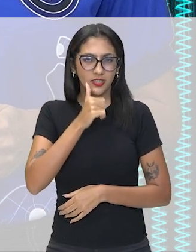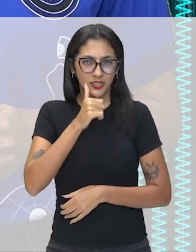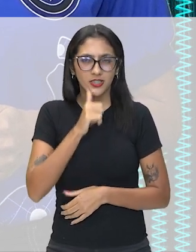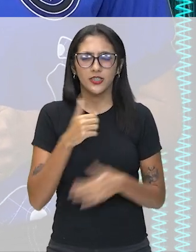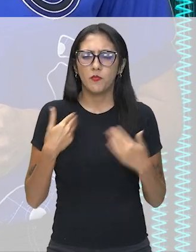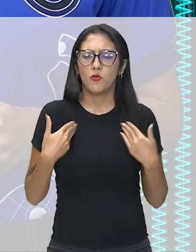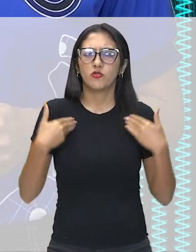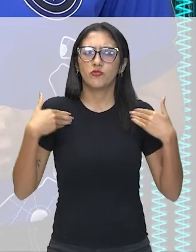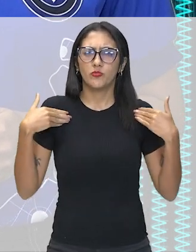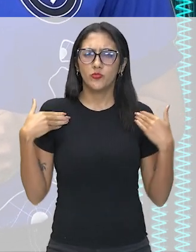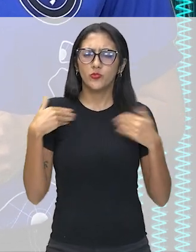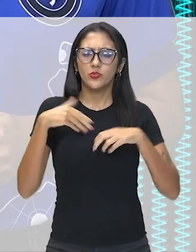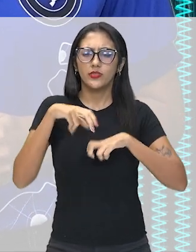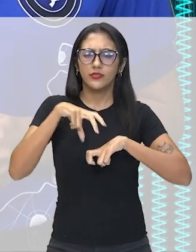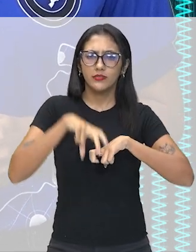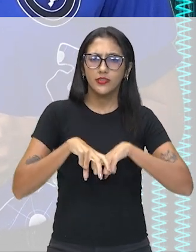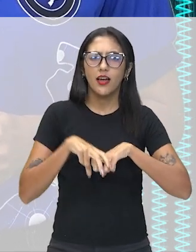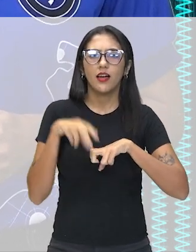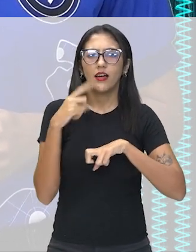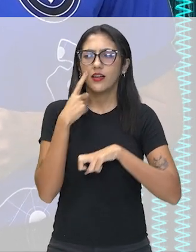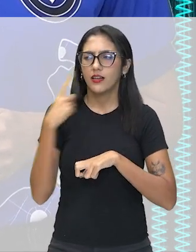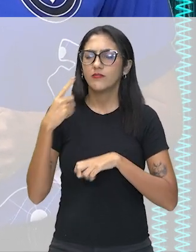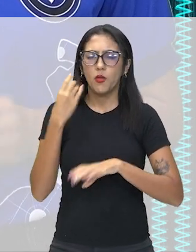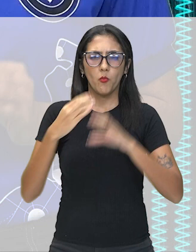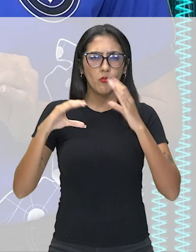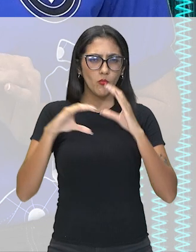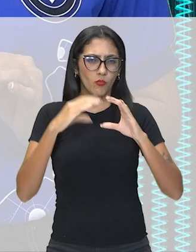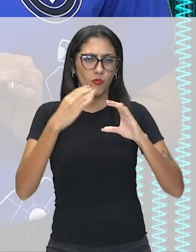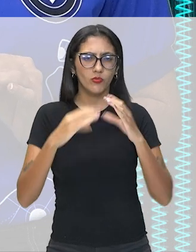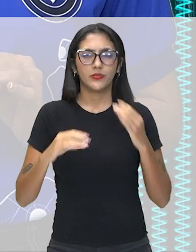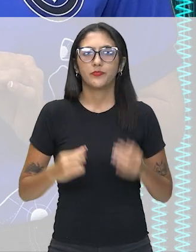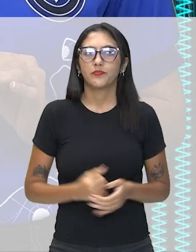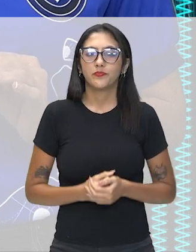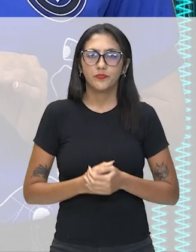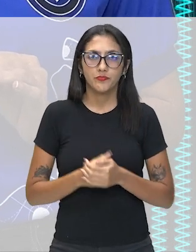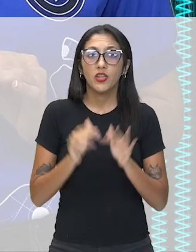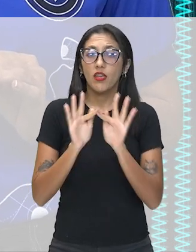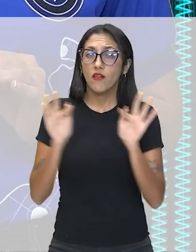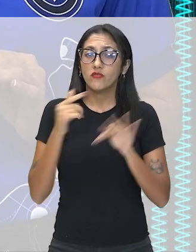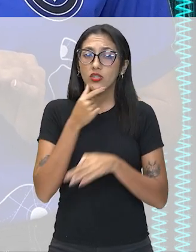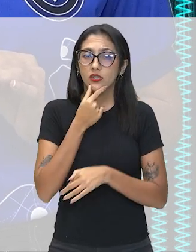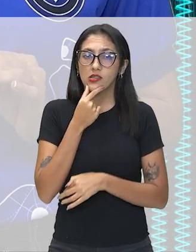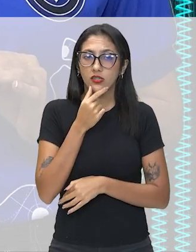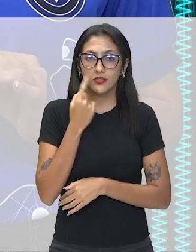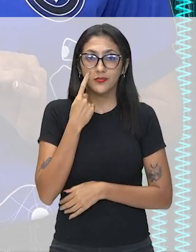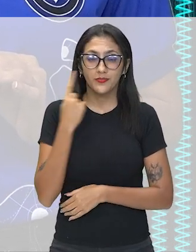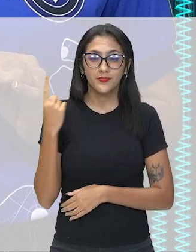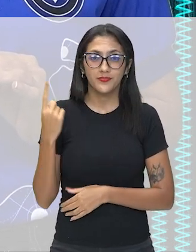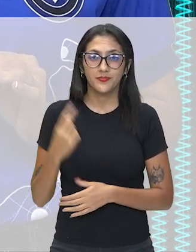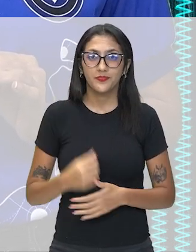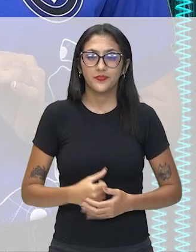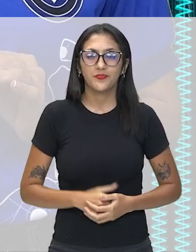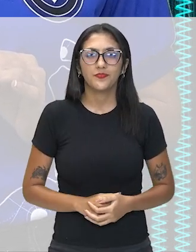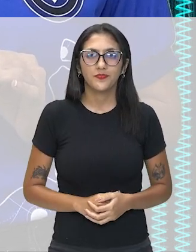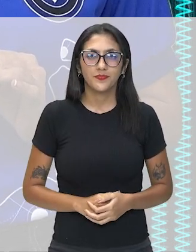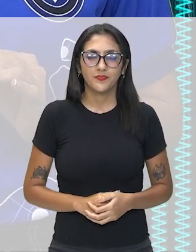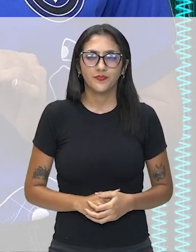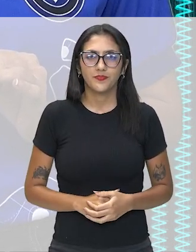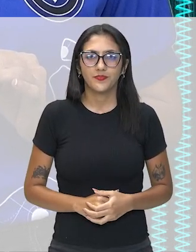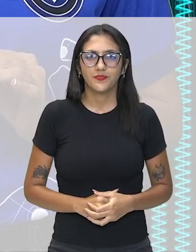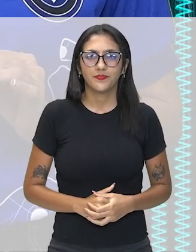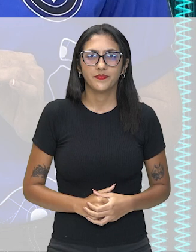postura aqui, na frente de um piano, não é? E a pergunta sobre ela é a seguinte, can Martha play